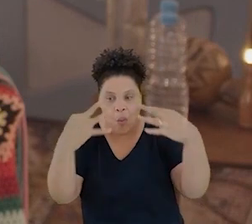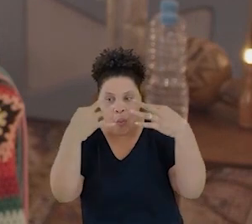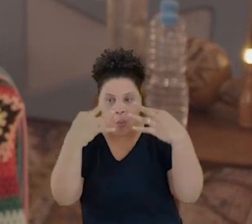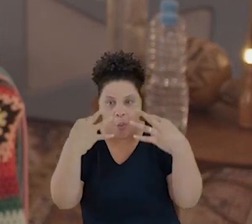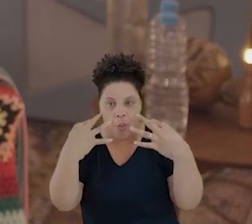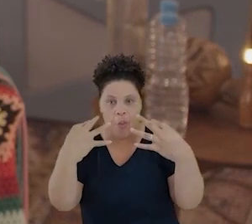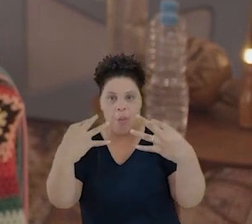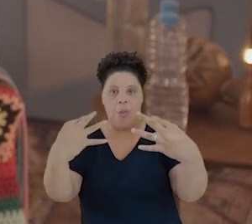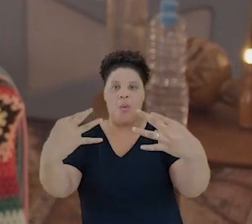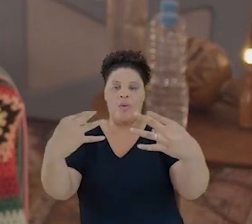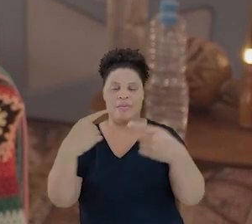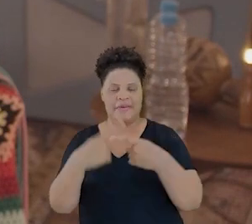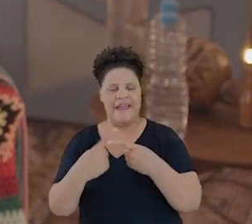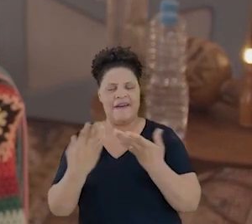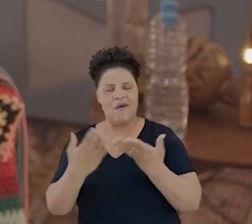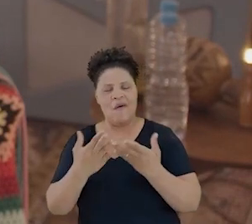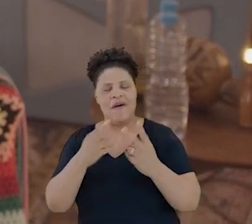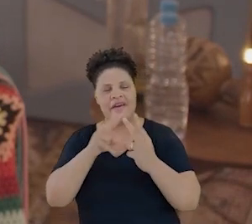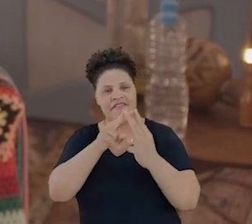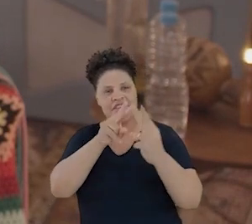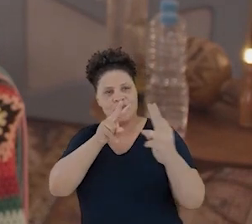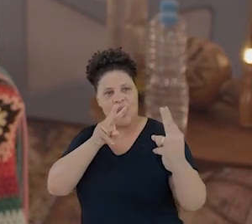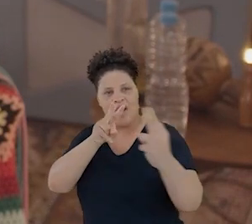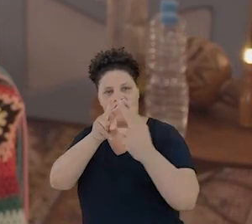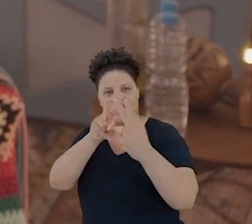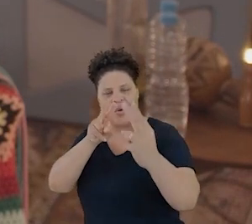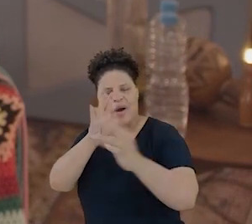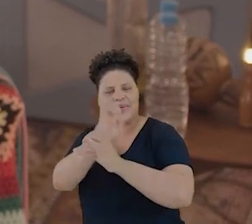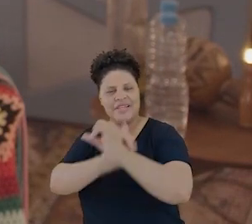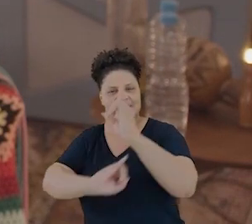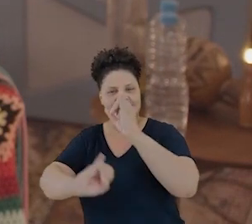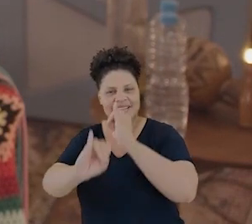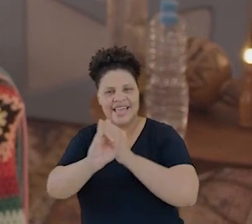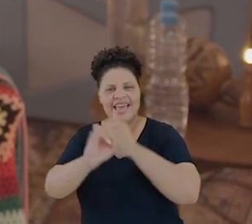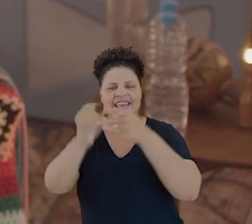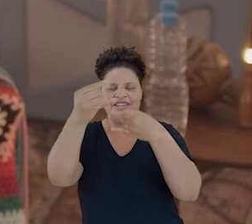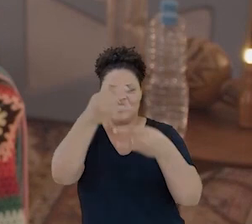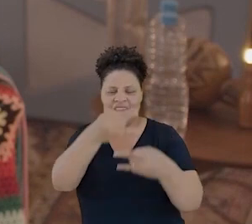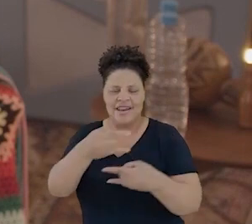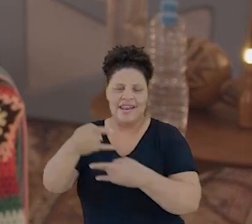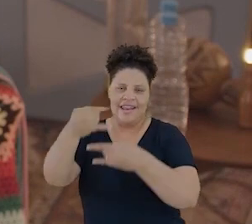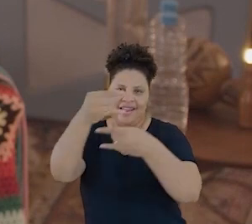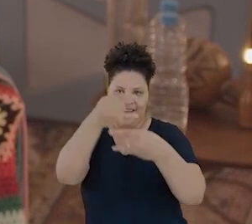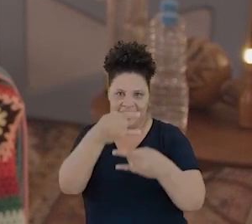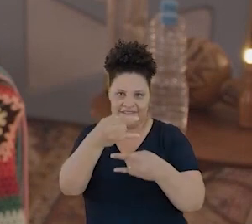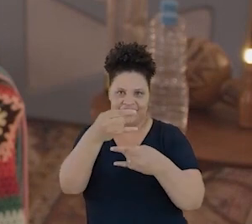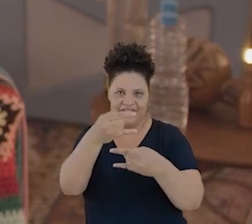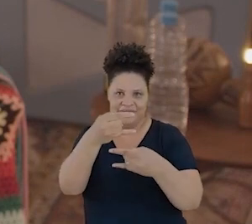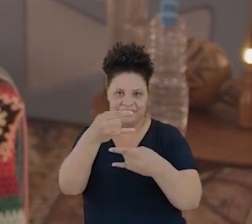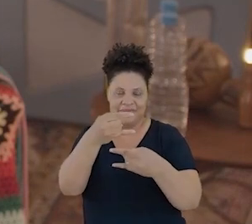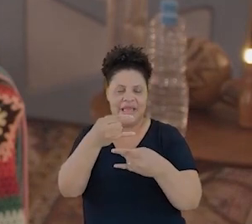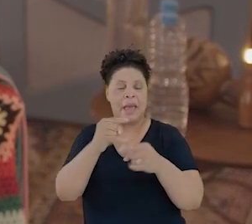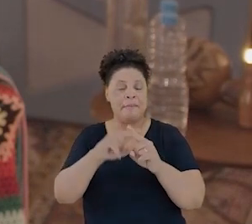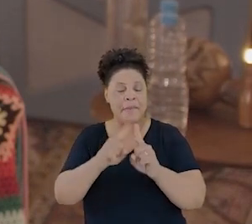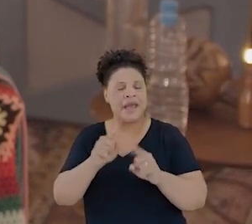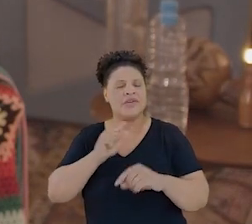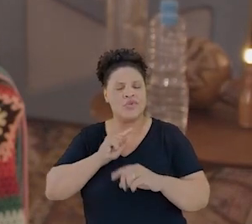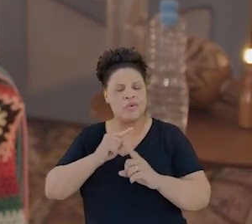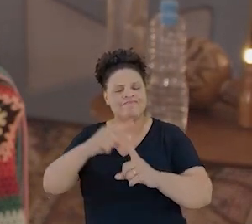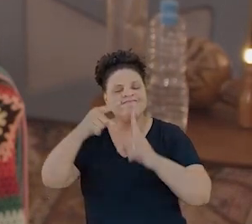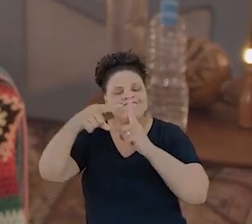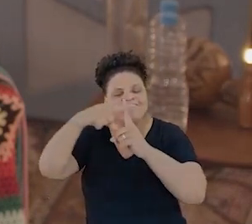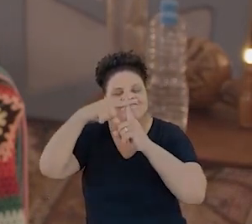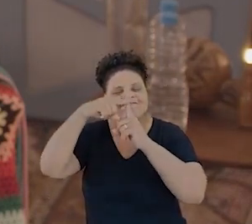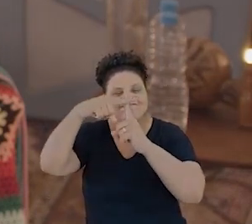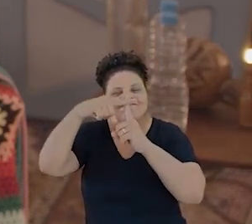show virtual, né? Lives, muito... é outra energia, né? Cantar para câmera. É, mas eu tô otimista de